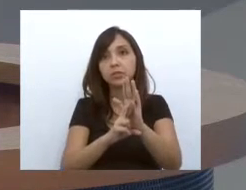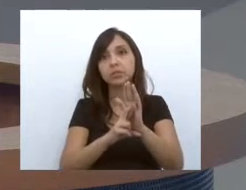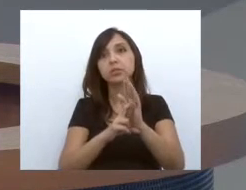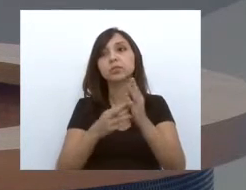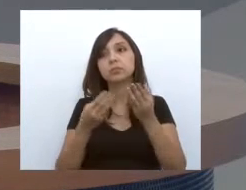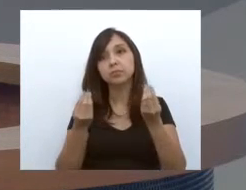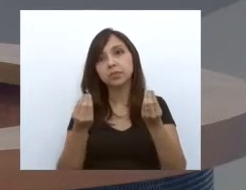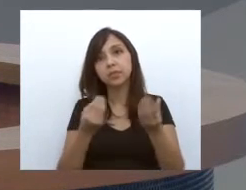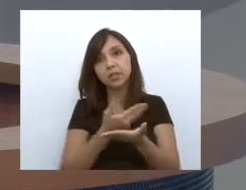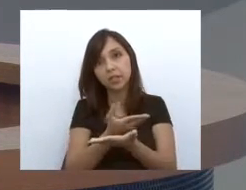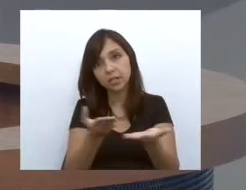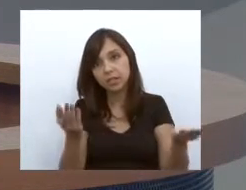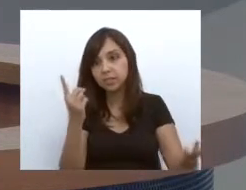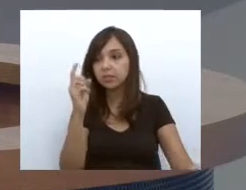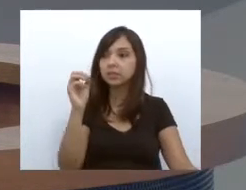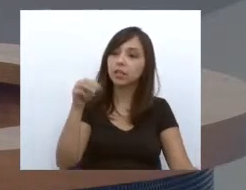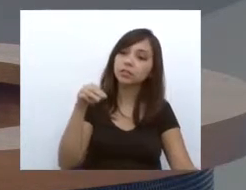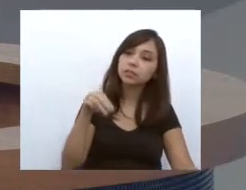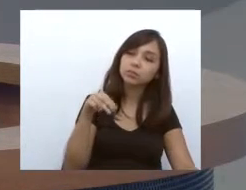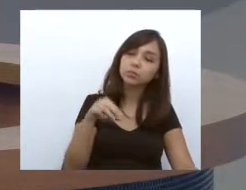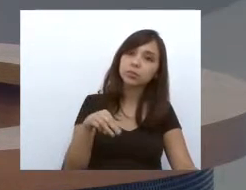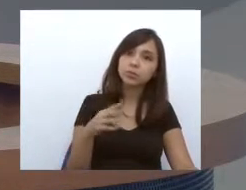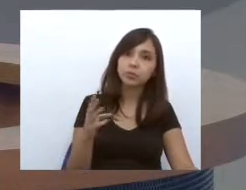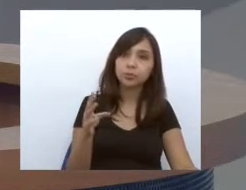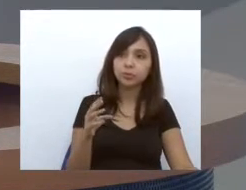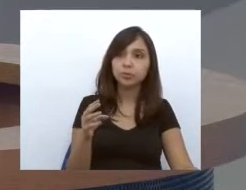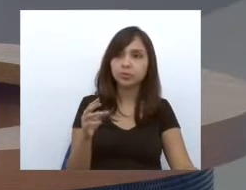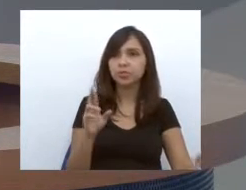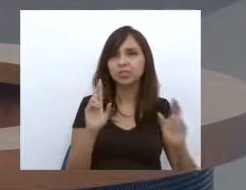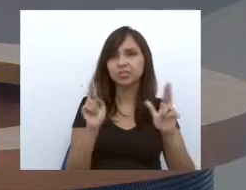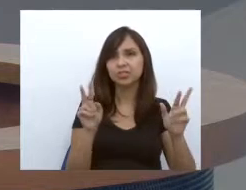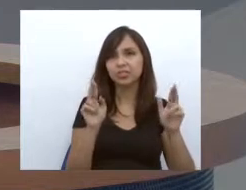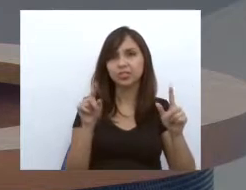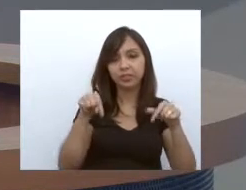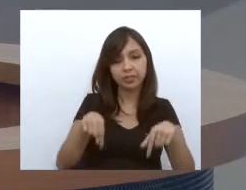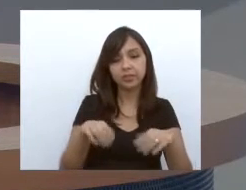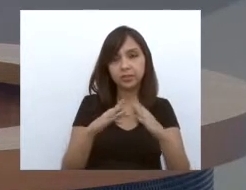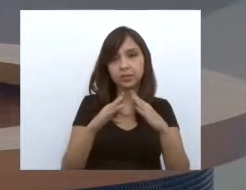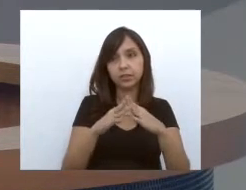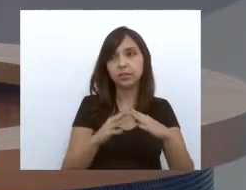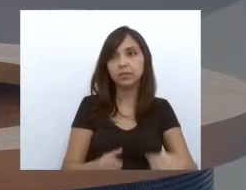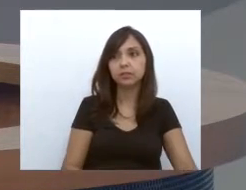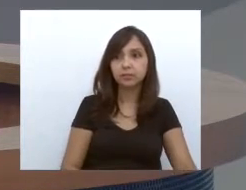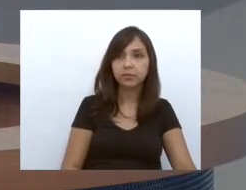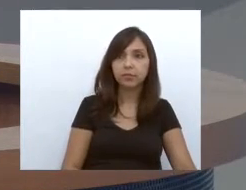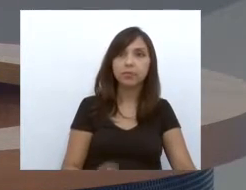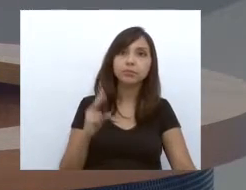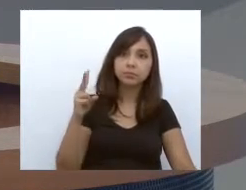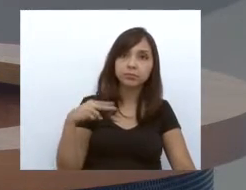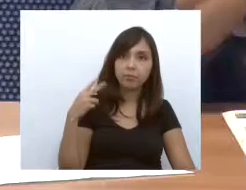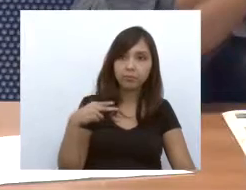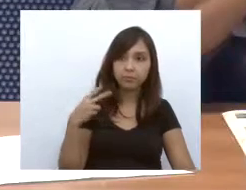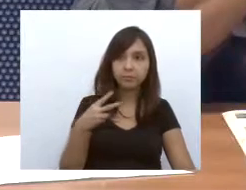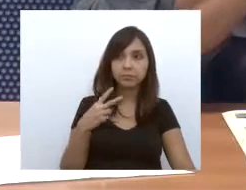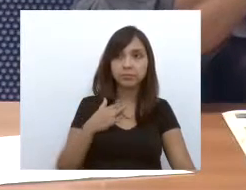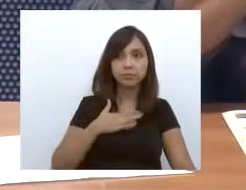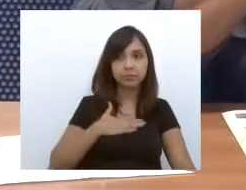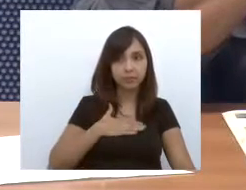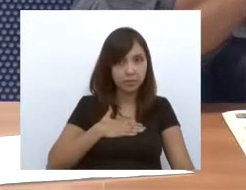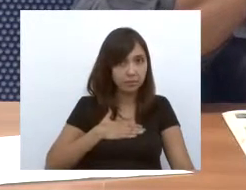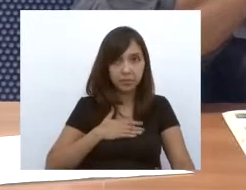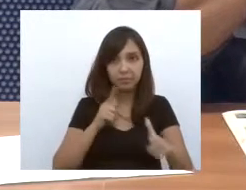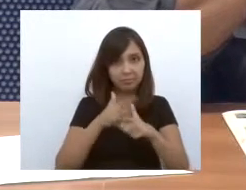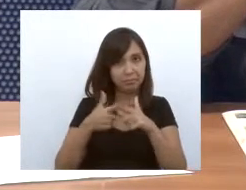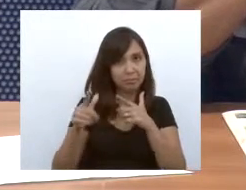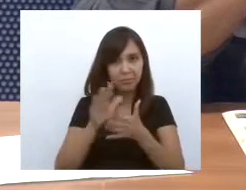que pudesse fazer 10 minutinhos, não vai fazer diferença nenhuma para esta casa. Vereador, para mim, problema